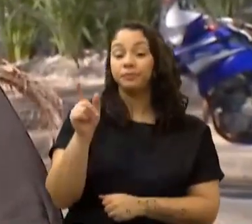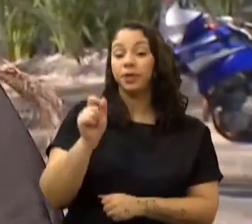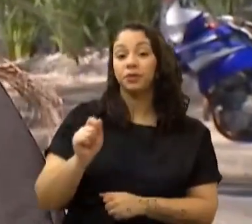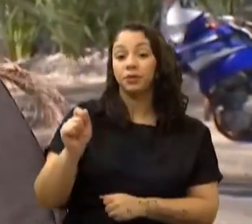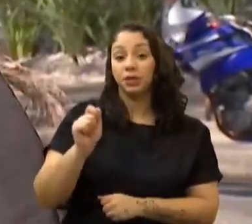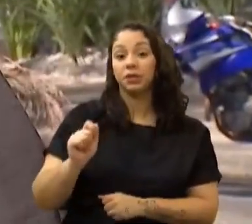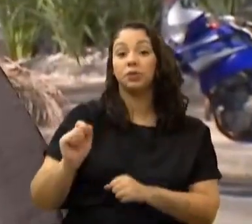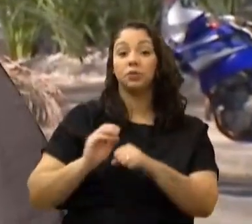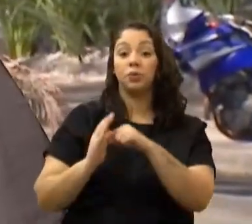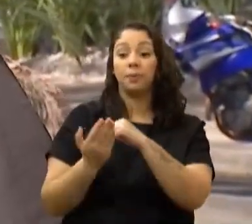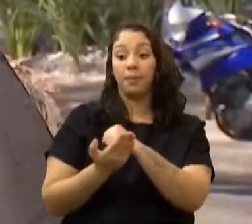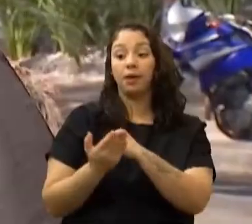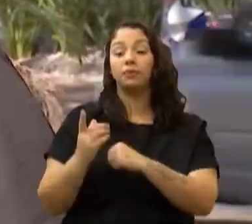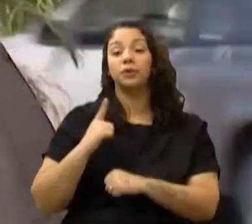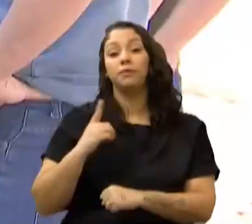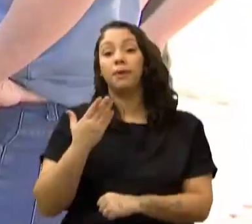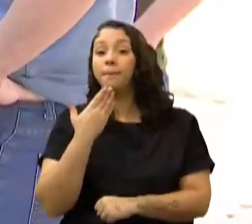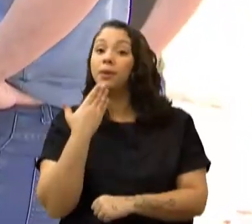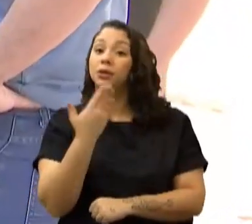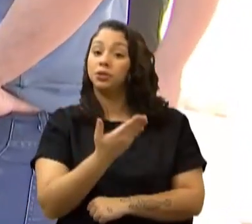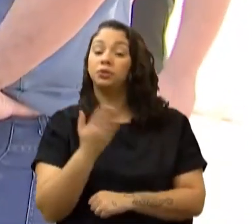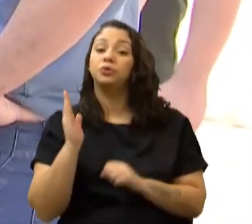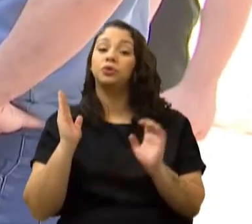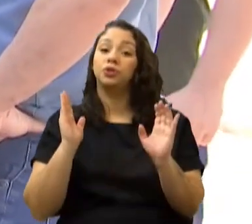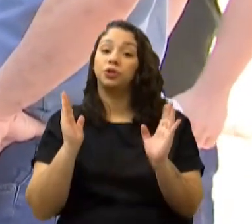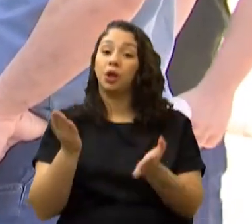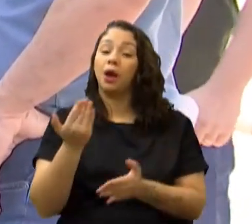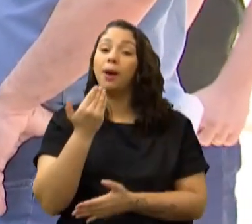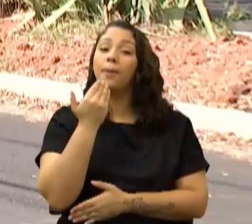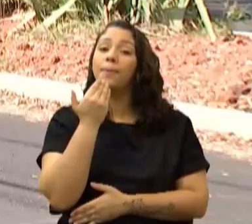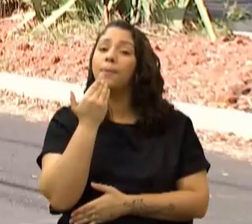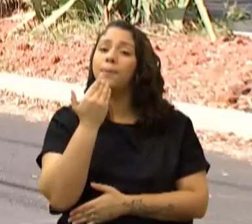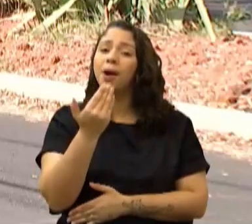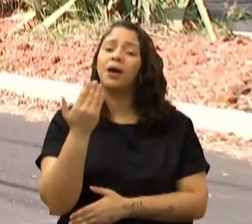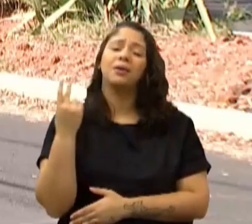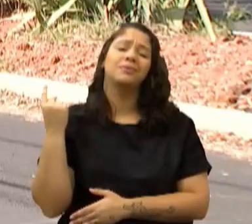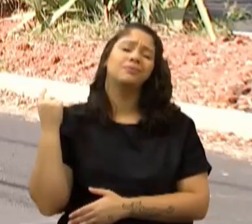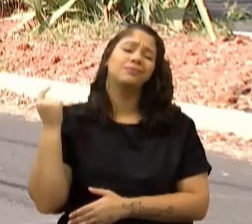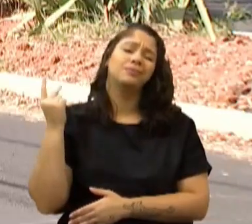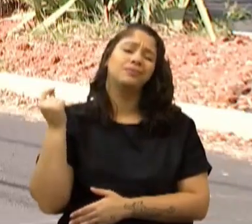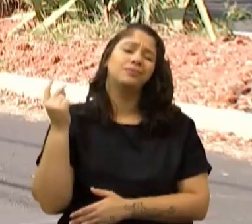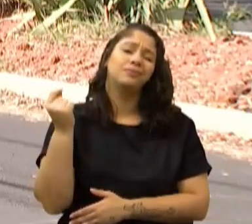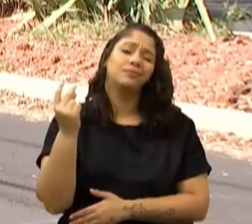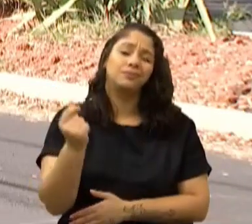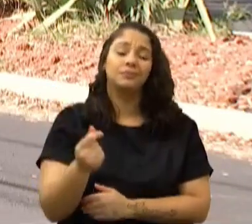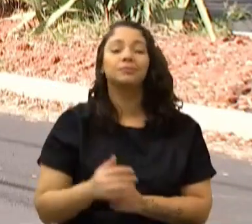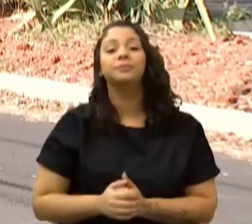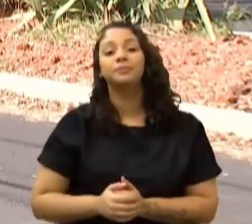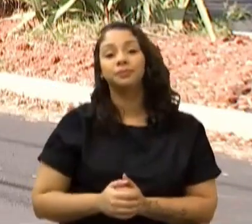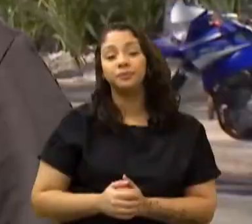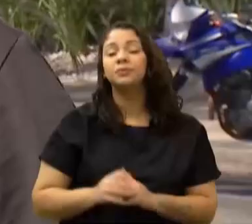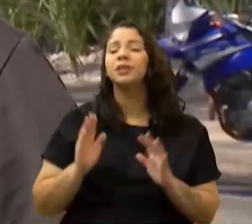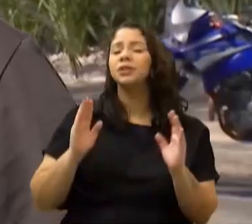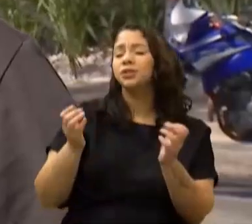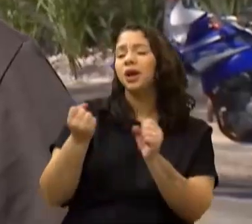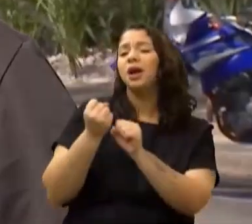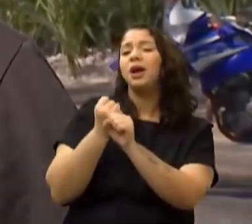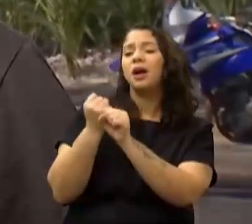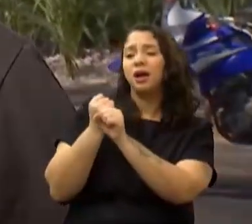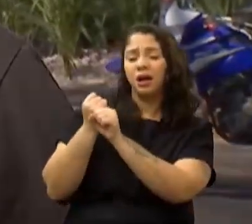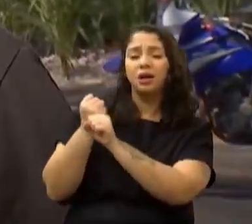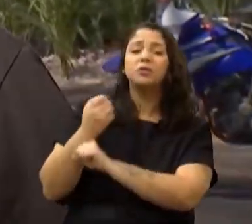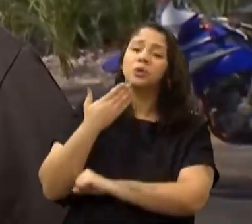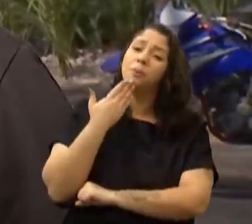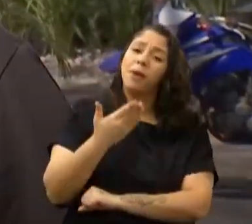relata o presidente da associação do bairro um pedido que já havia sido solicitado há muito tempo há